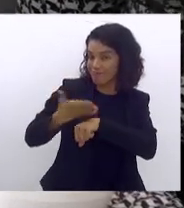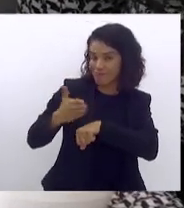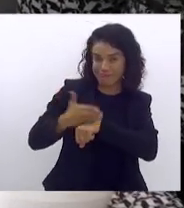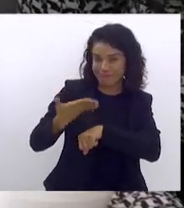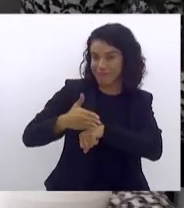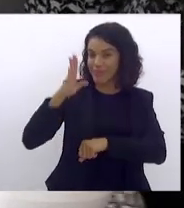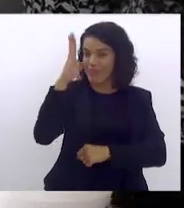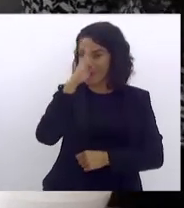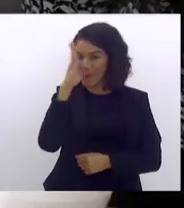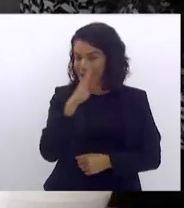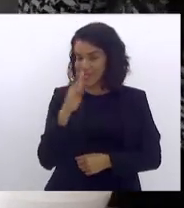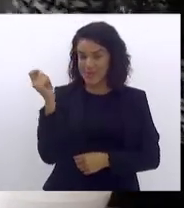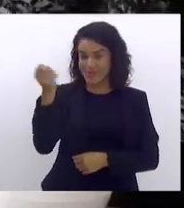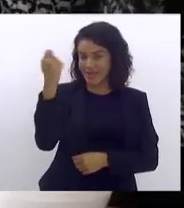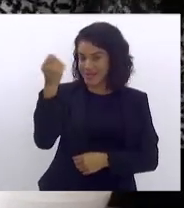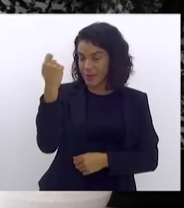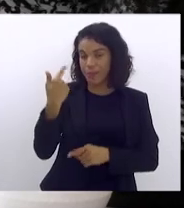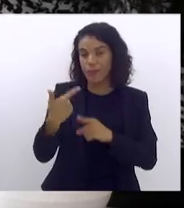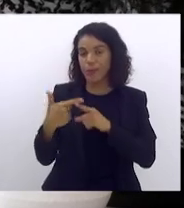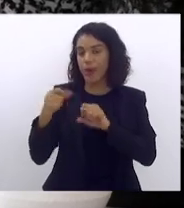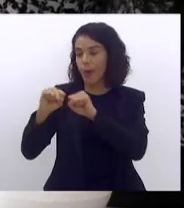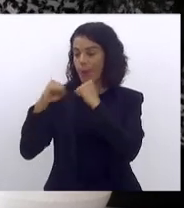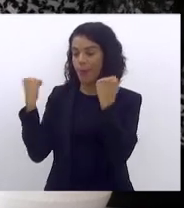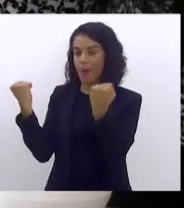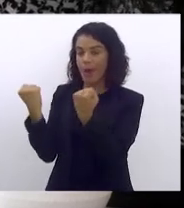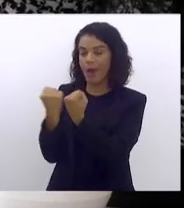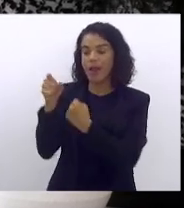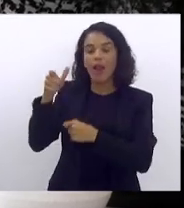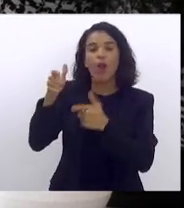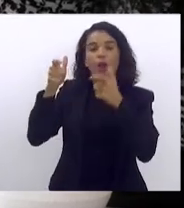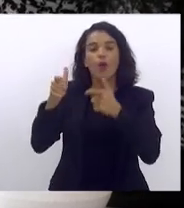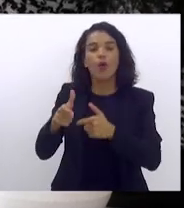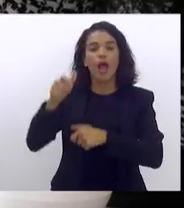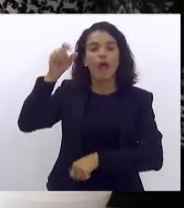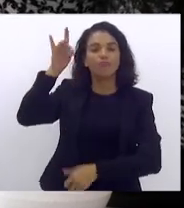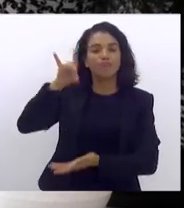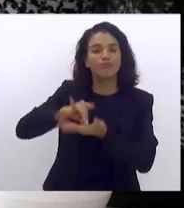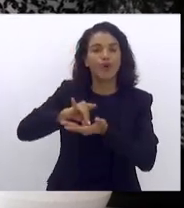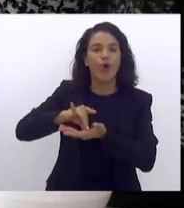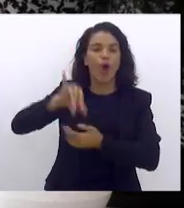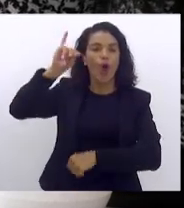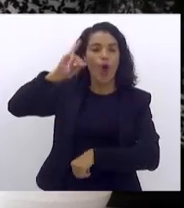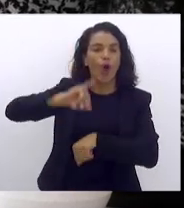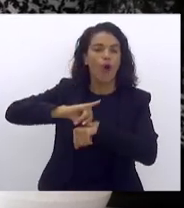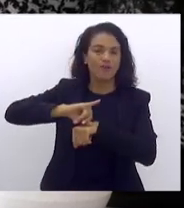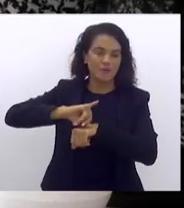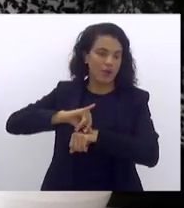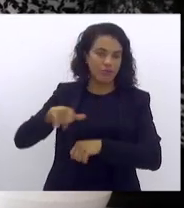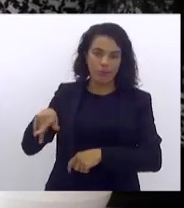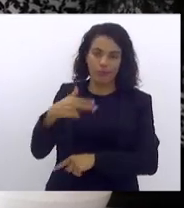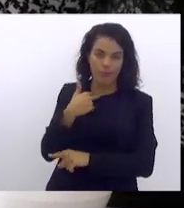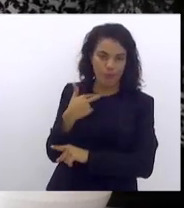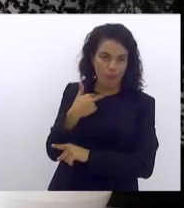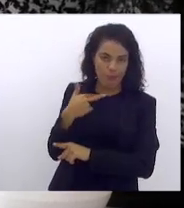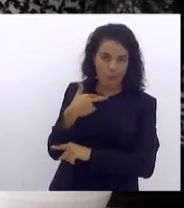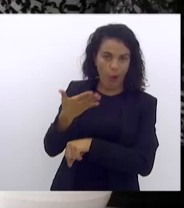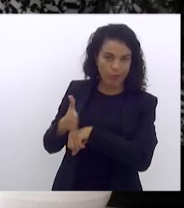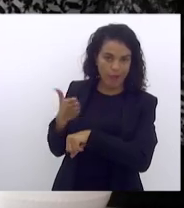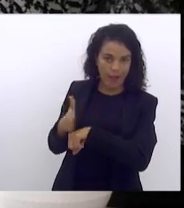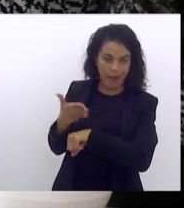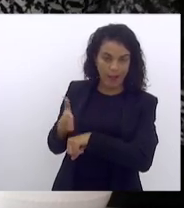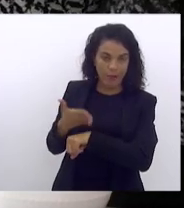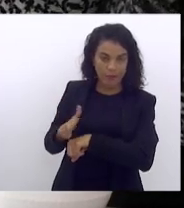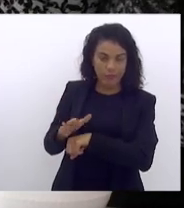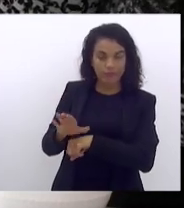nossa seleção, porque o estádio do Maracanã ele era um equipamento oficial de jogos, então ali não poderia haver treinos,